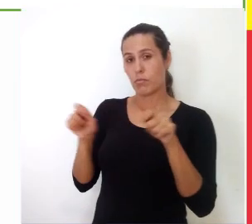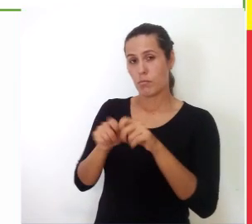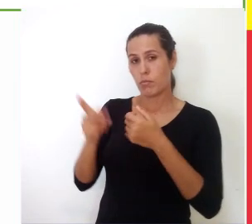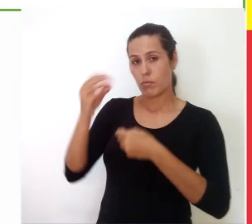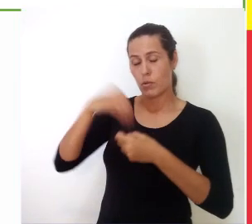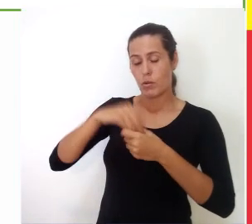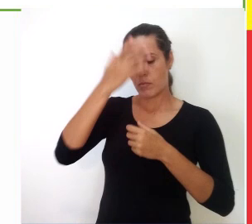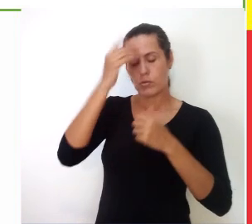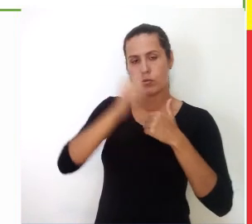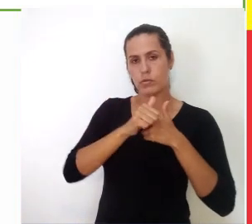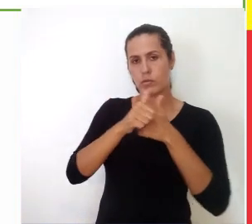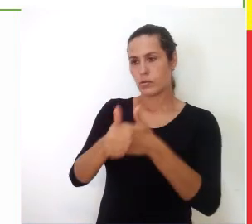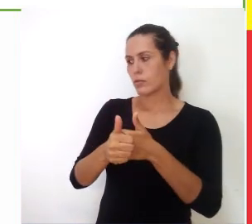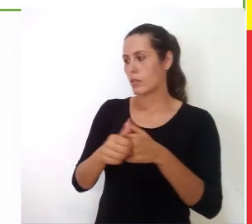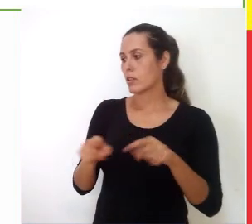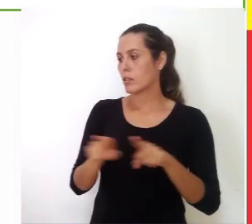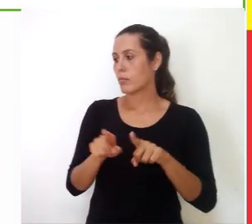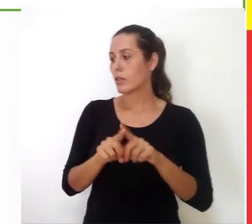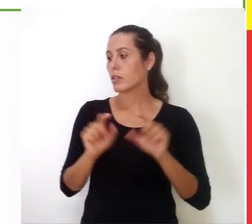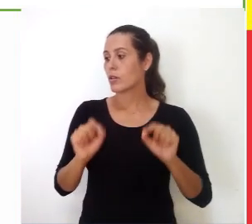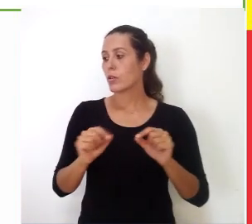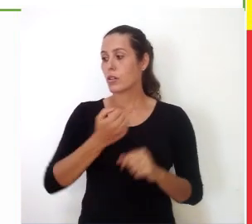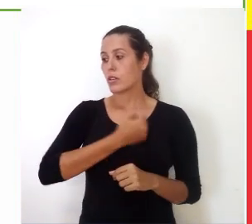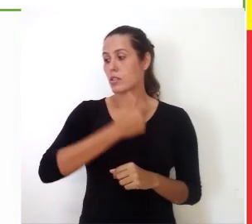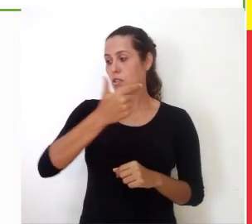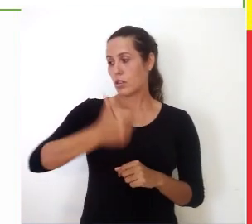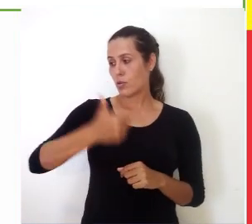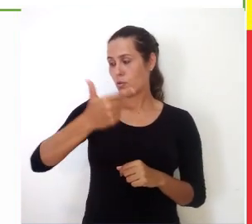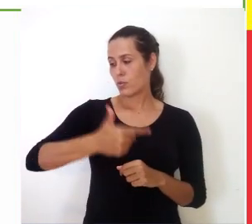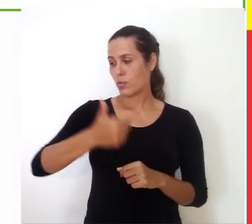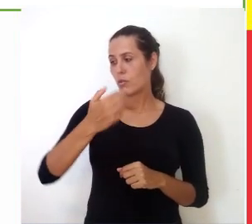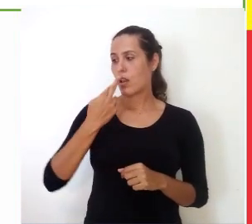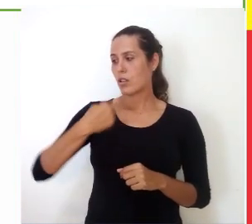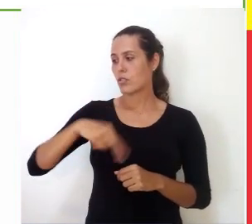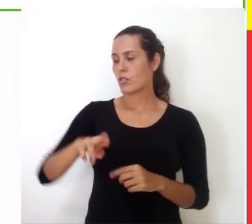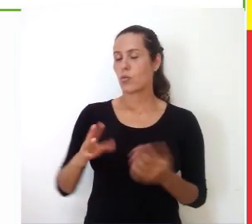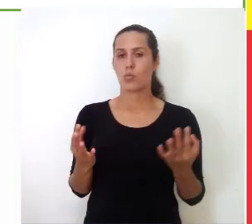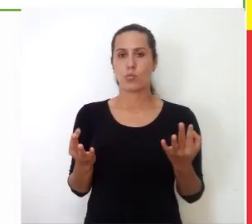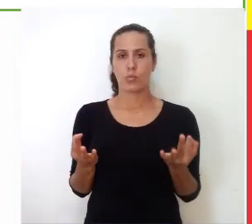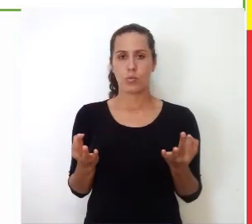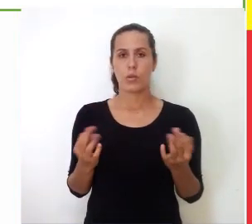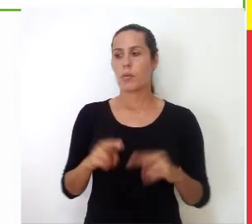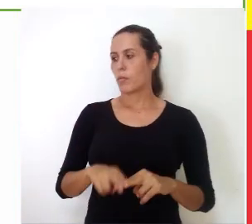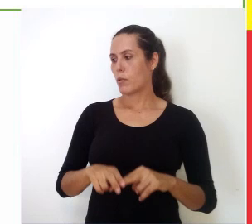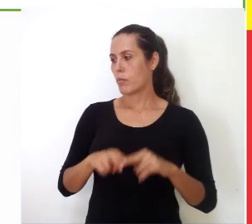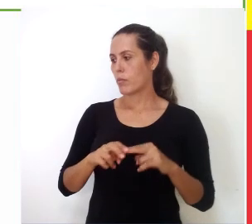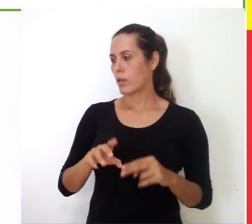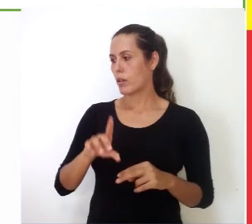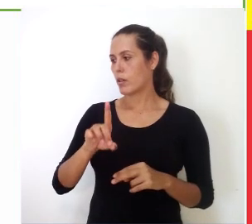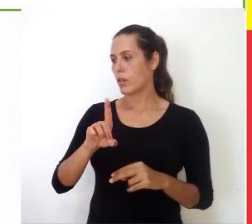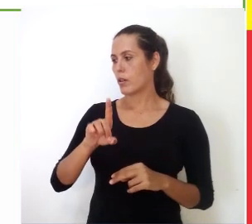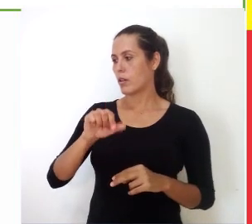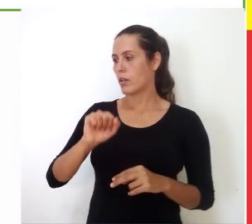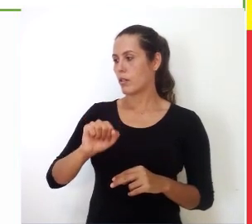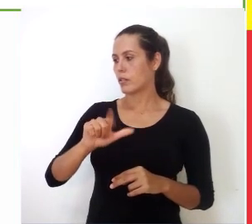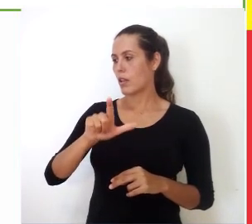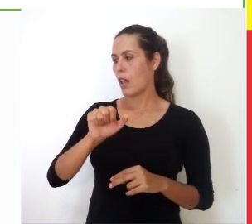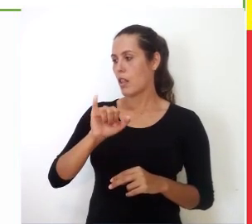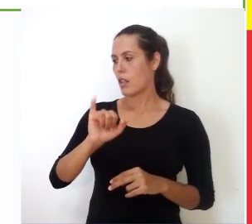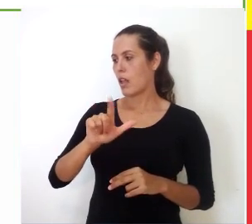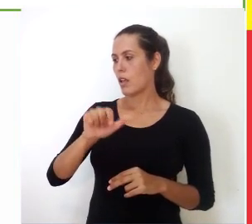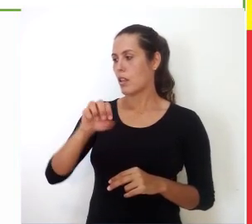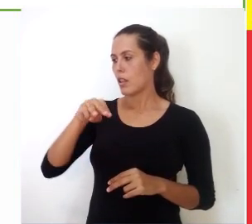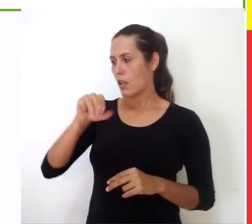o budismo, olha o símbolo budista aí. Segundo Dalai Lama, um líder budista, é